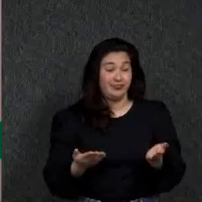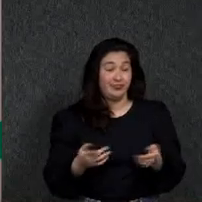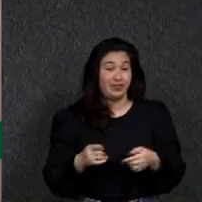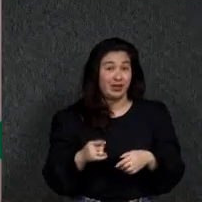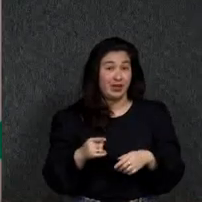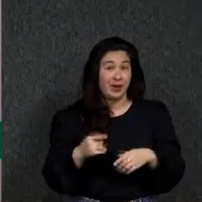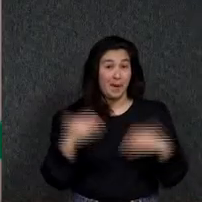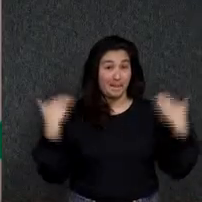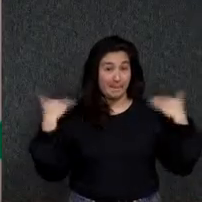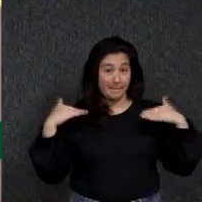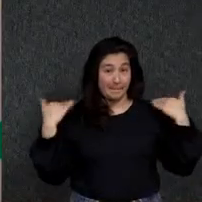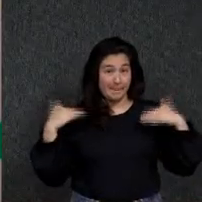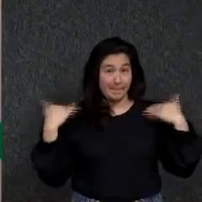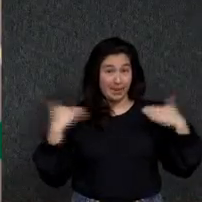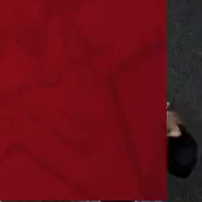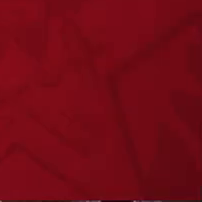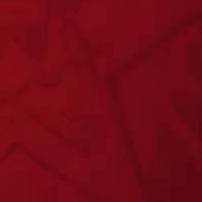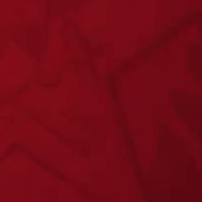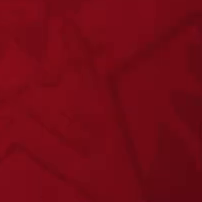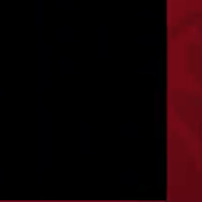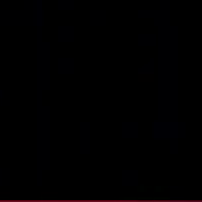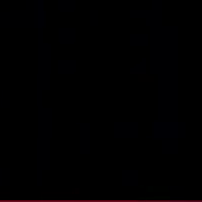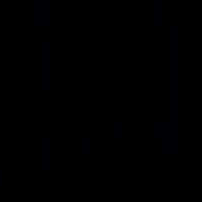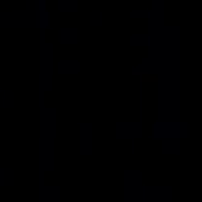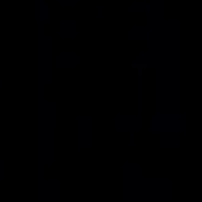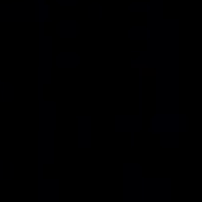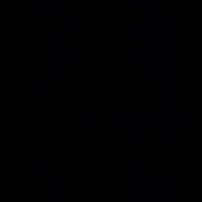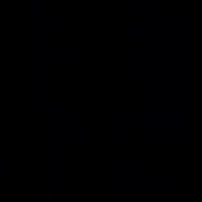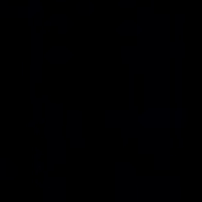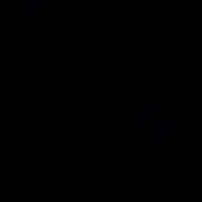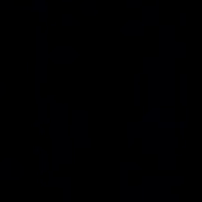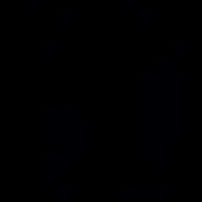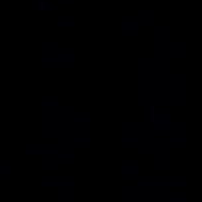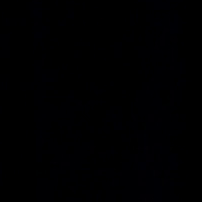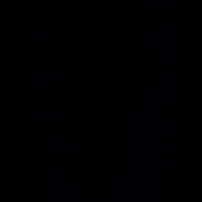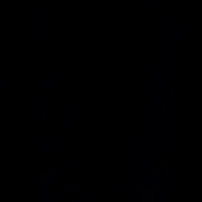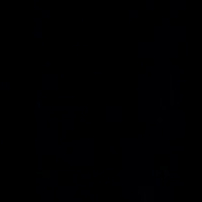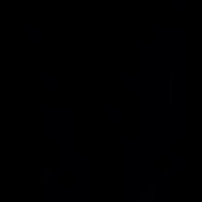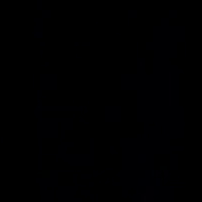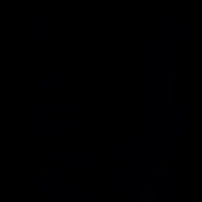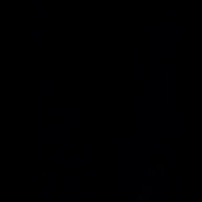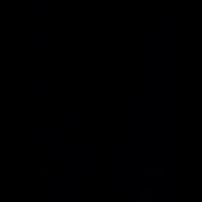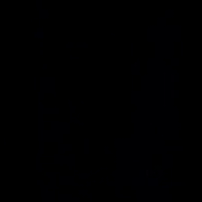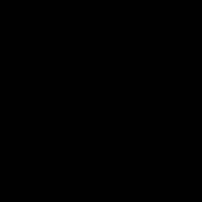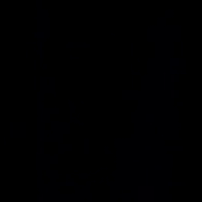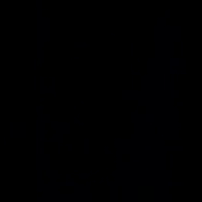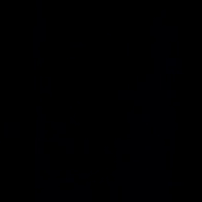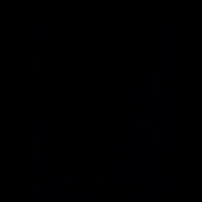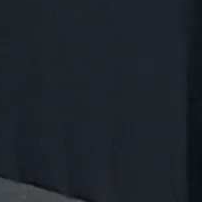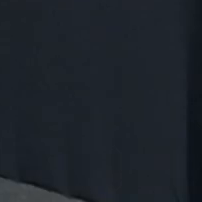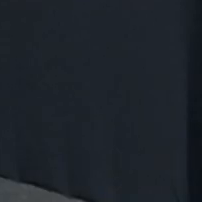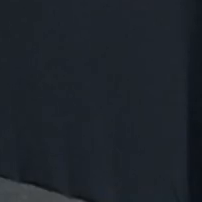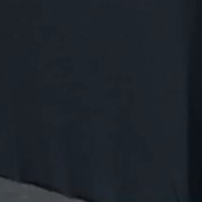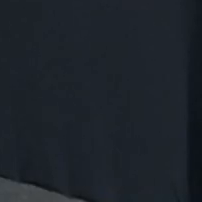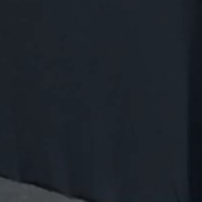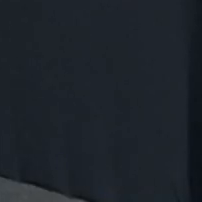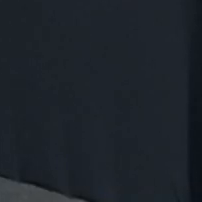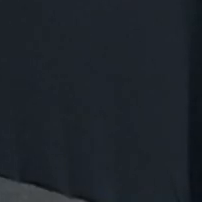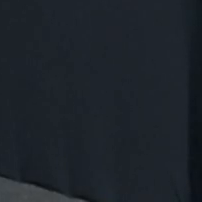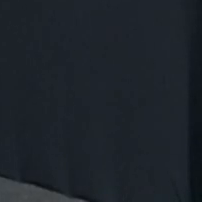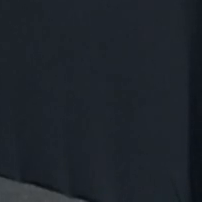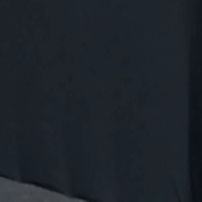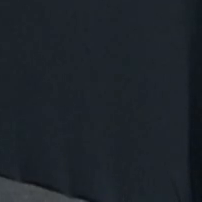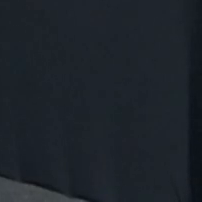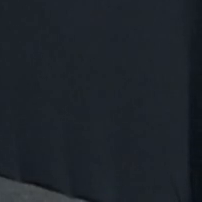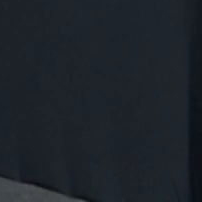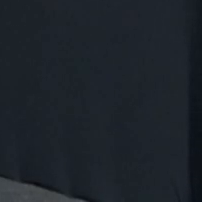a preservação desse grande patrimônio. O representante da Associação dos Moradores do Rio Carvão, Luiz Henrique, reivindicou que